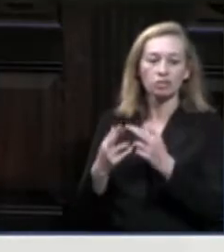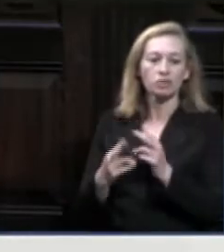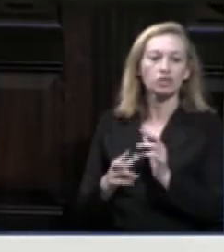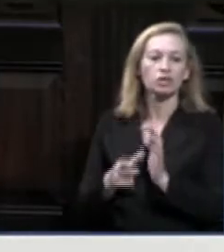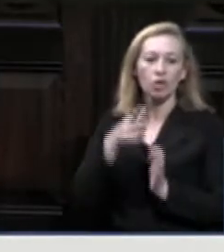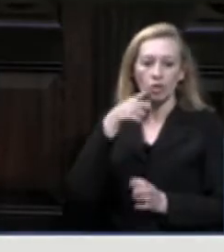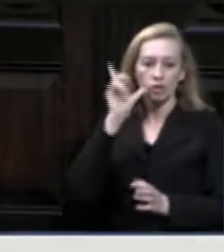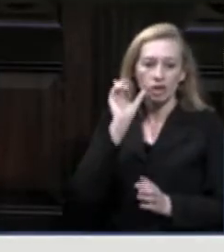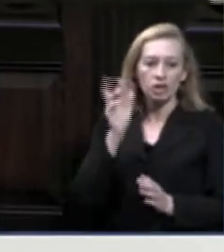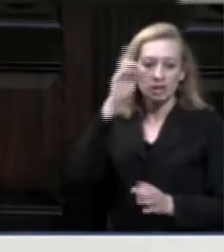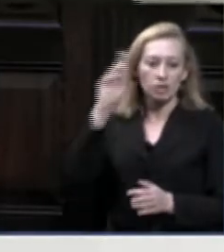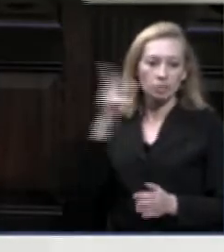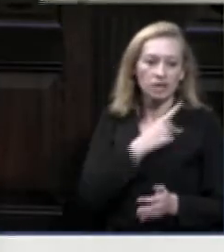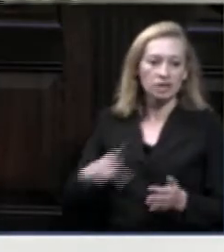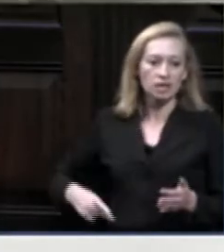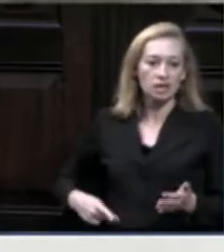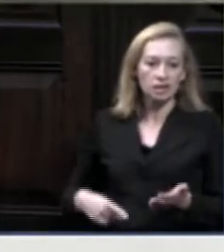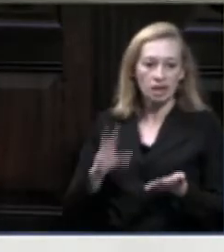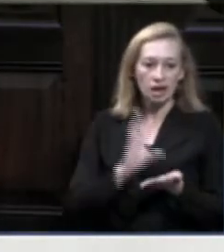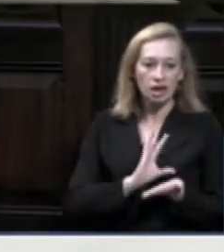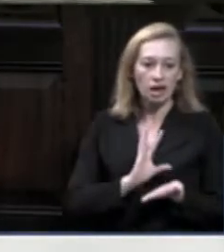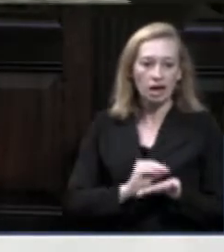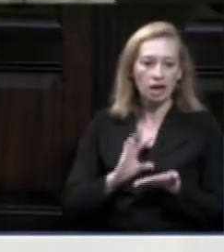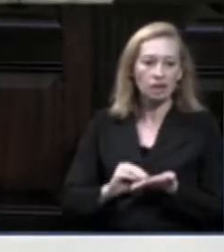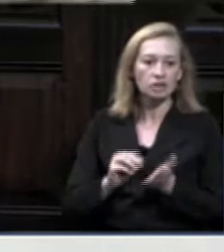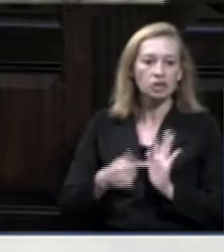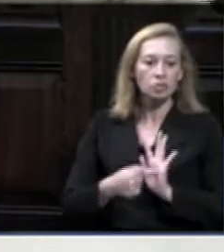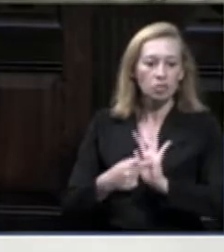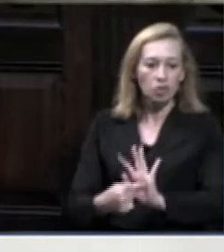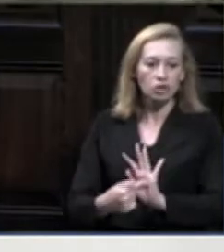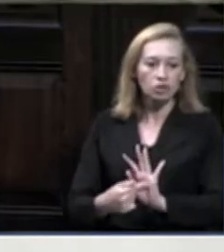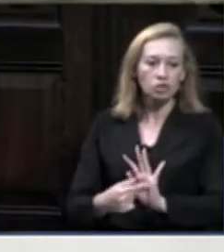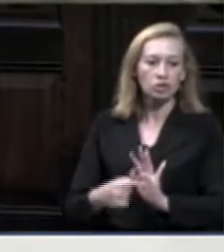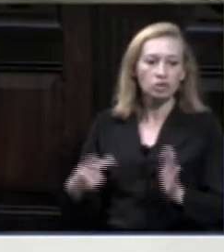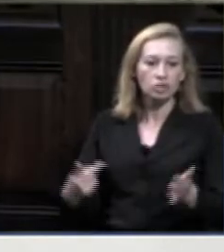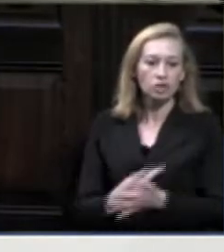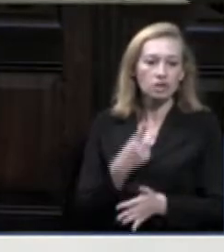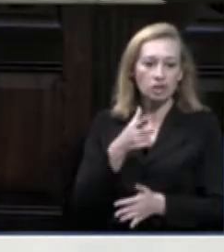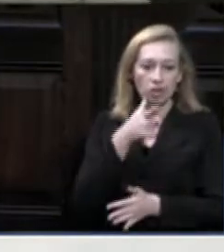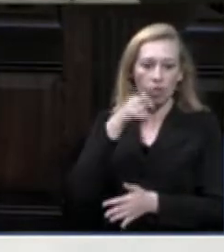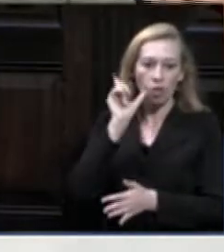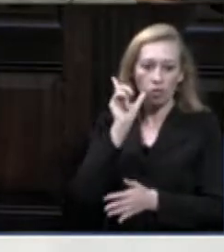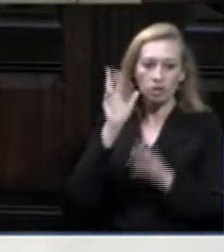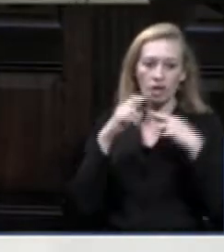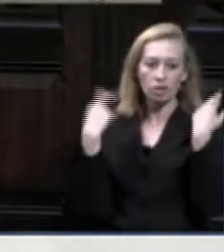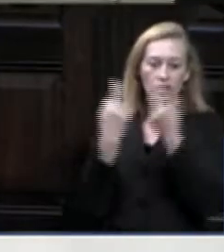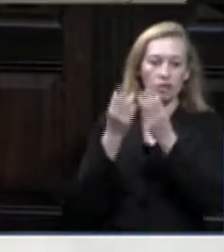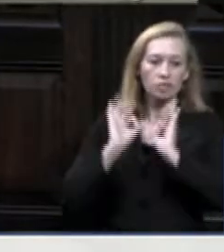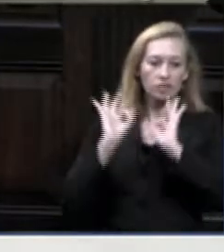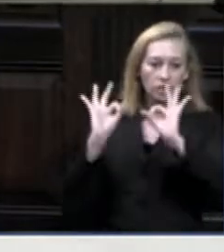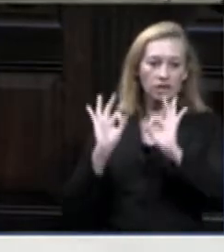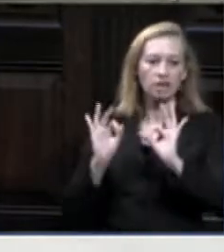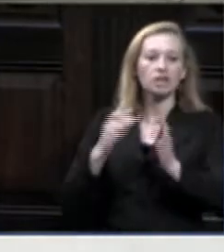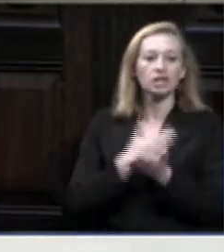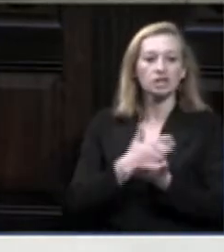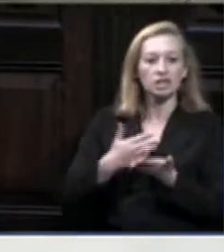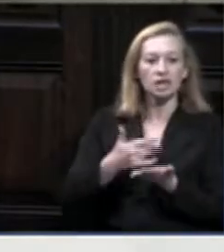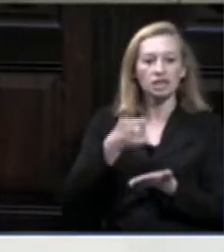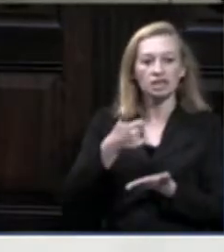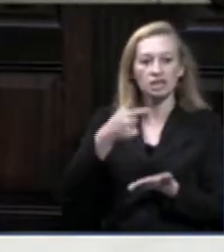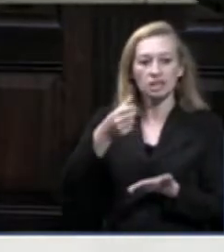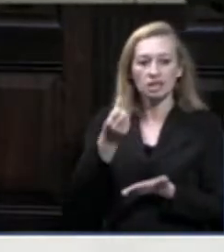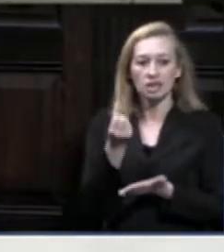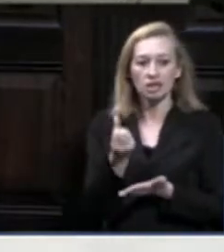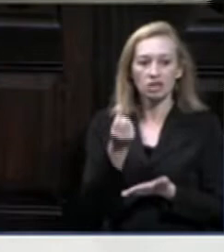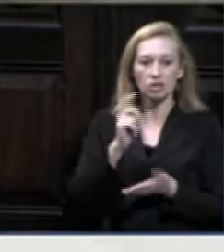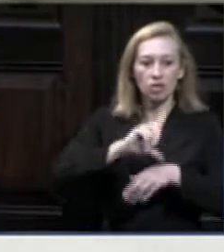Senhor presidente, a ata reflete com exatidão o ocorrido na 70ª sessão ordinária, que iniciada às 16 horas e 57